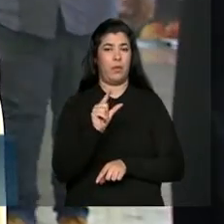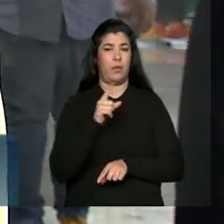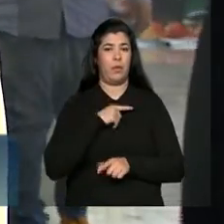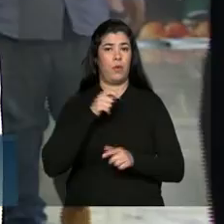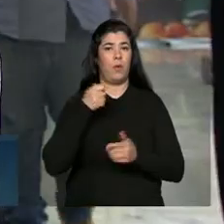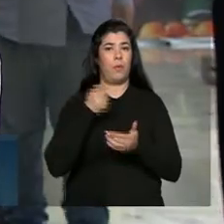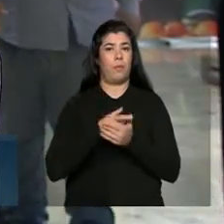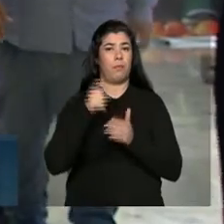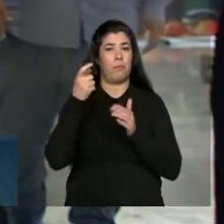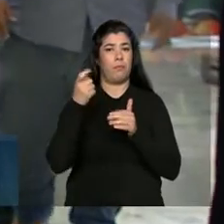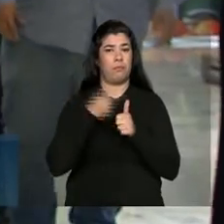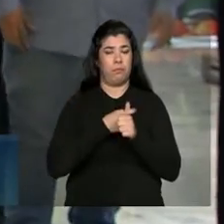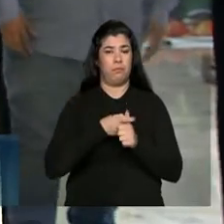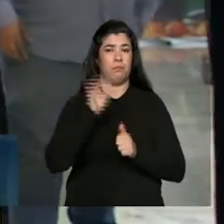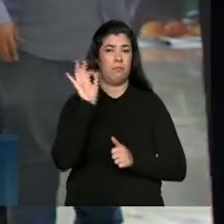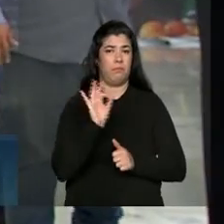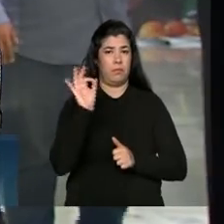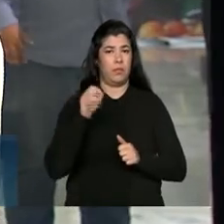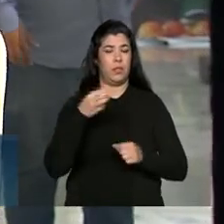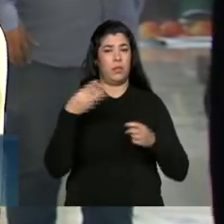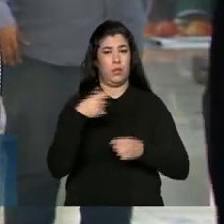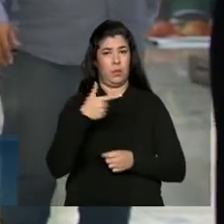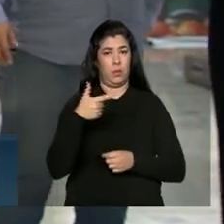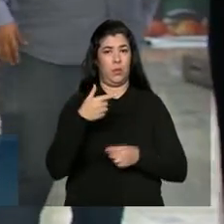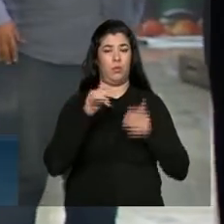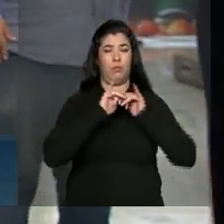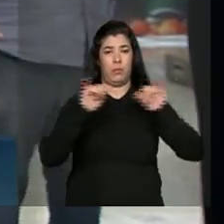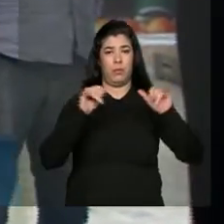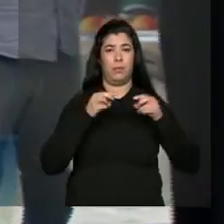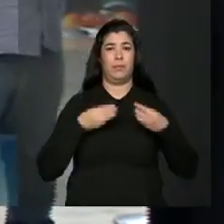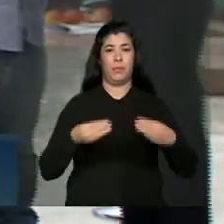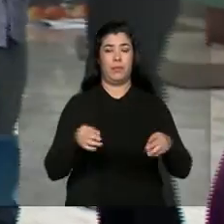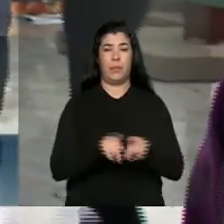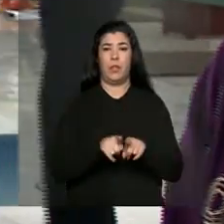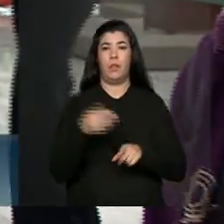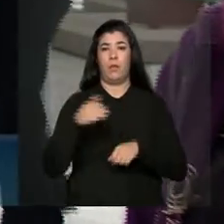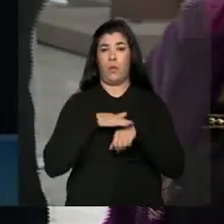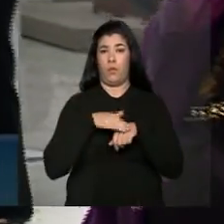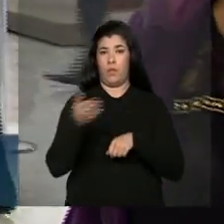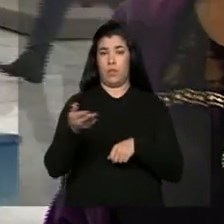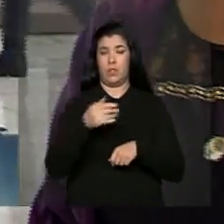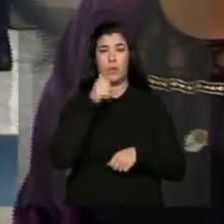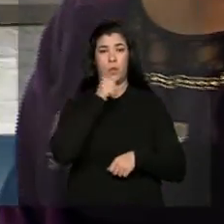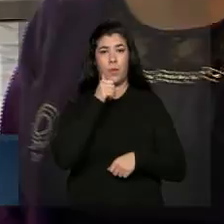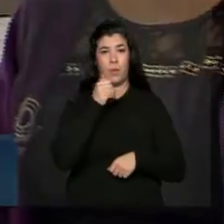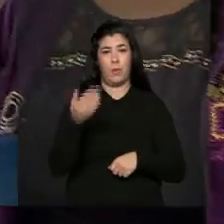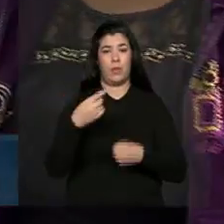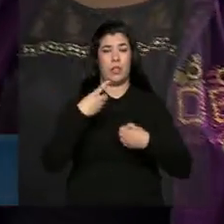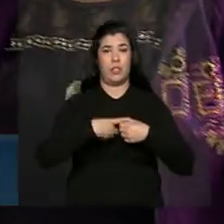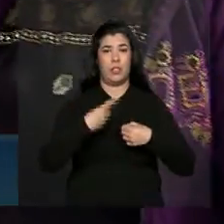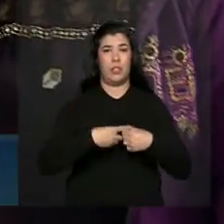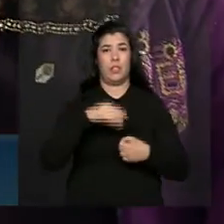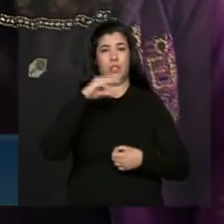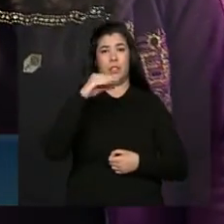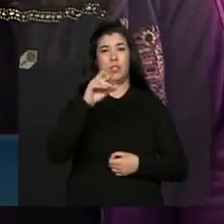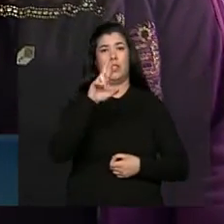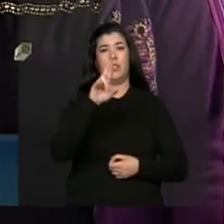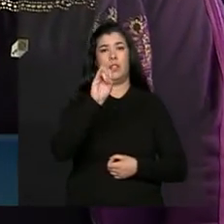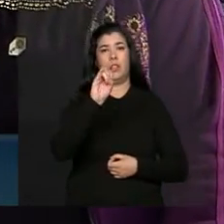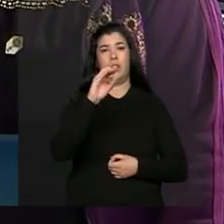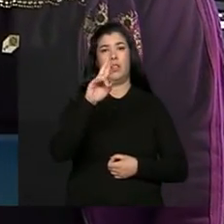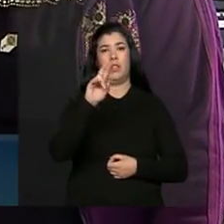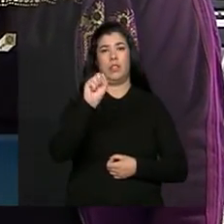inadimplência nos sistemas de crédito do país, segundo o Ministério. Eu vou conversar agora com uma agricultora familiar da cidade de Crixás, em Goiás, a